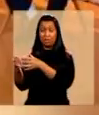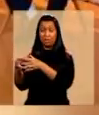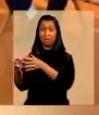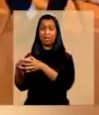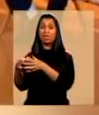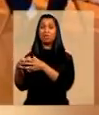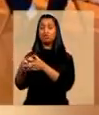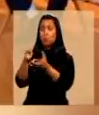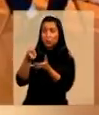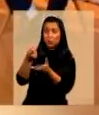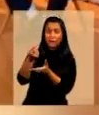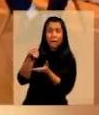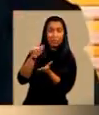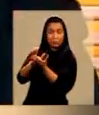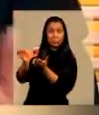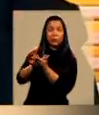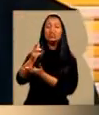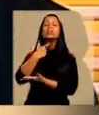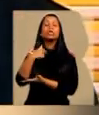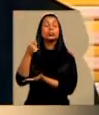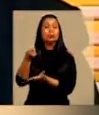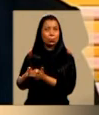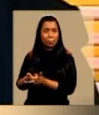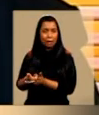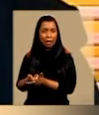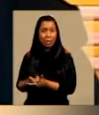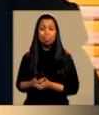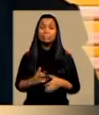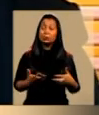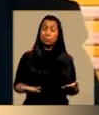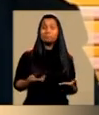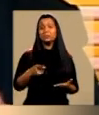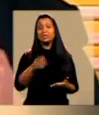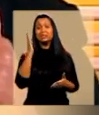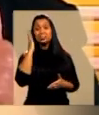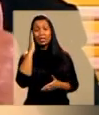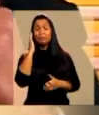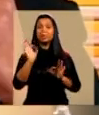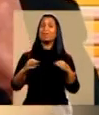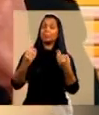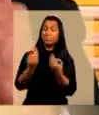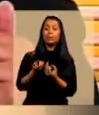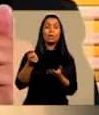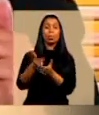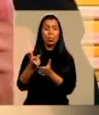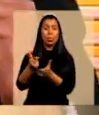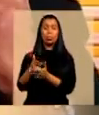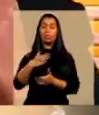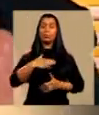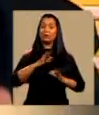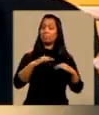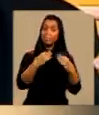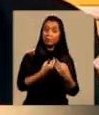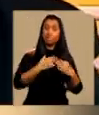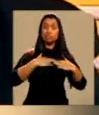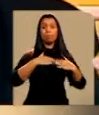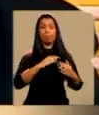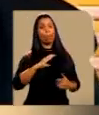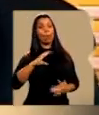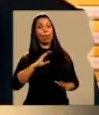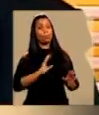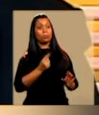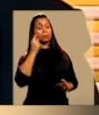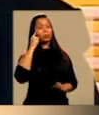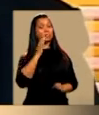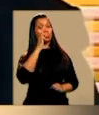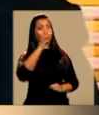consumo alienado, aquele consumo que gasta por consumir. Né? Então, de repente, você sabe que a familiar consome demais, a minha família já é mais